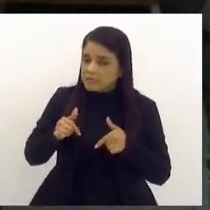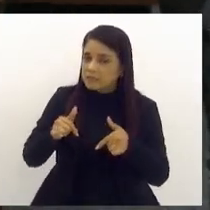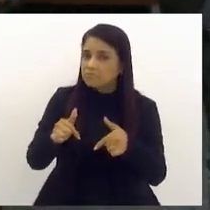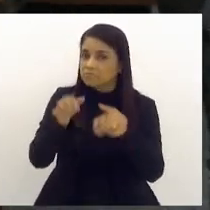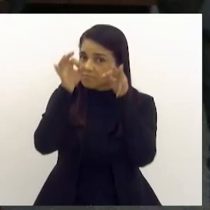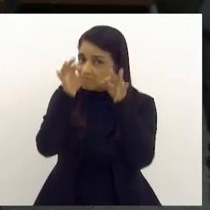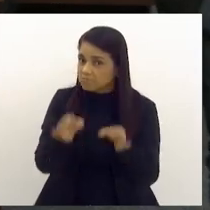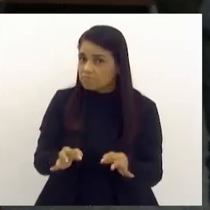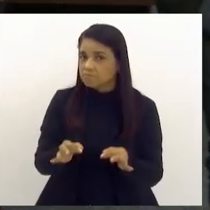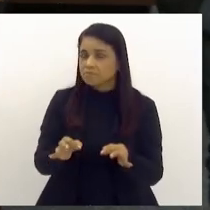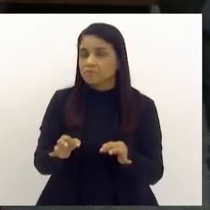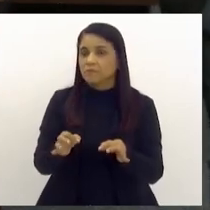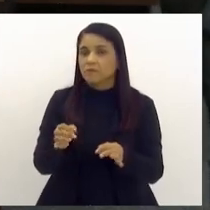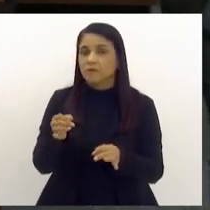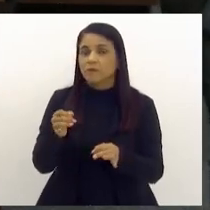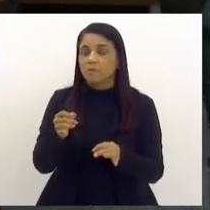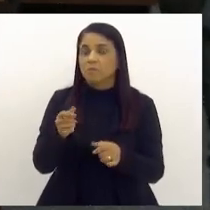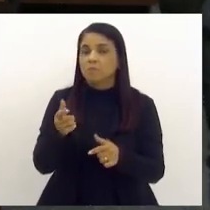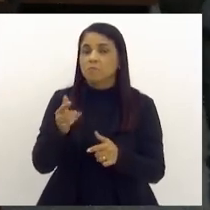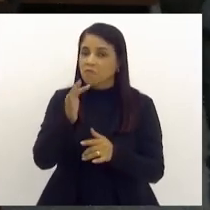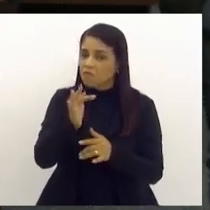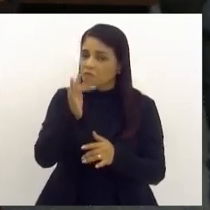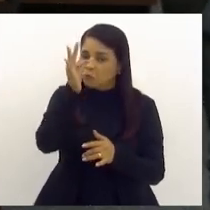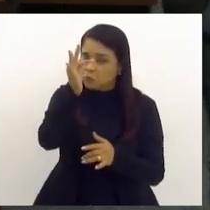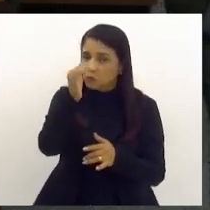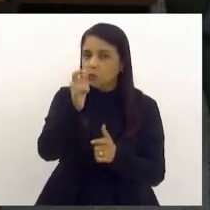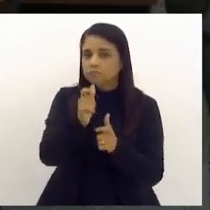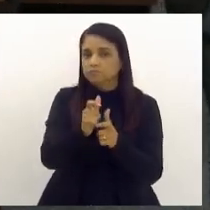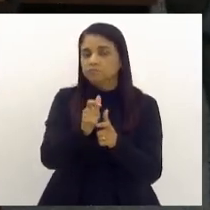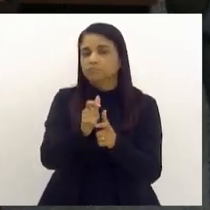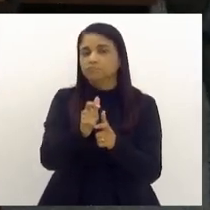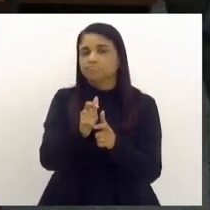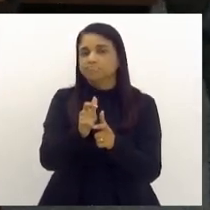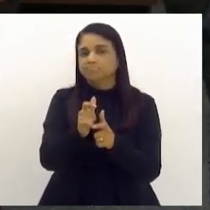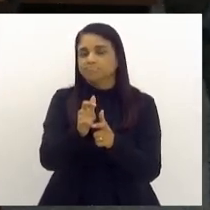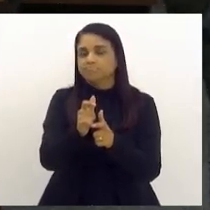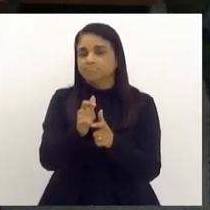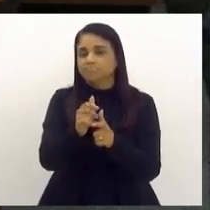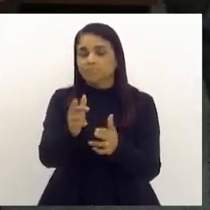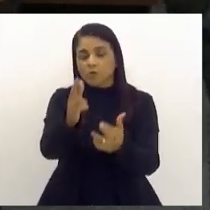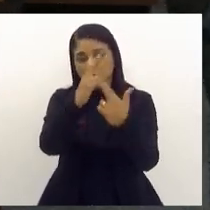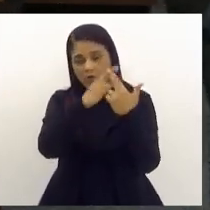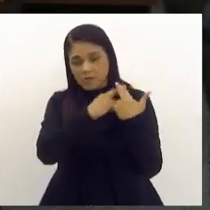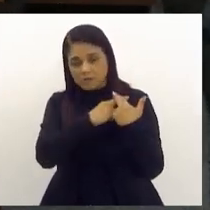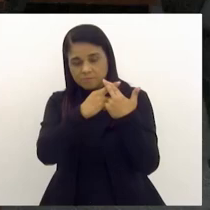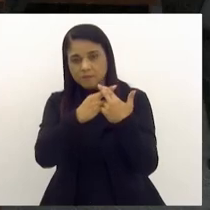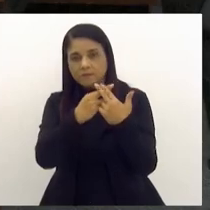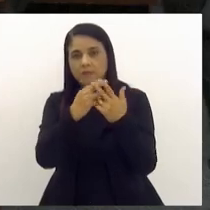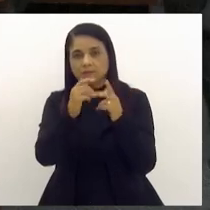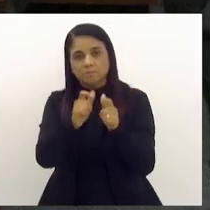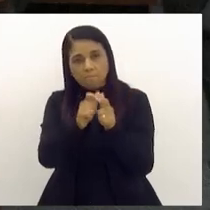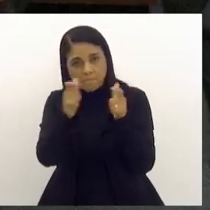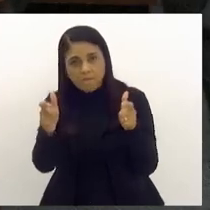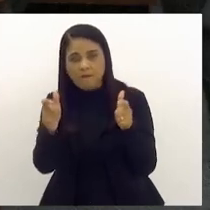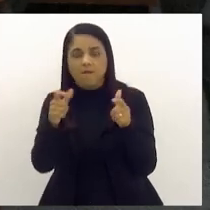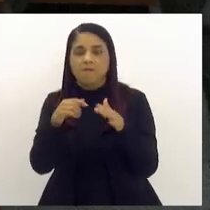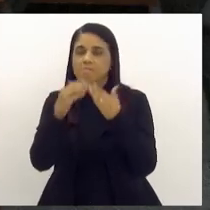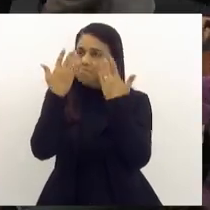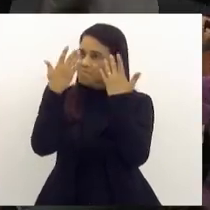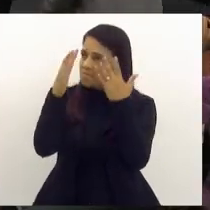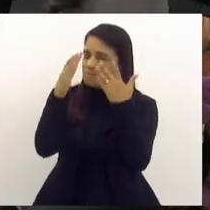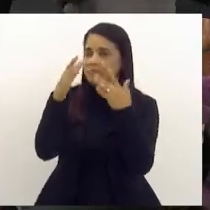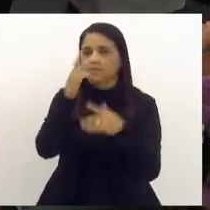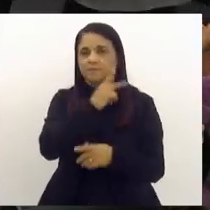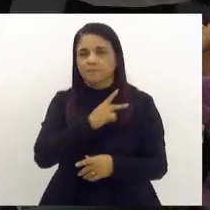executado, até para a gente poder ampliar nos exercícios seguintes com responsabilidade. Parabéns, presidente Bacelar.